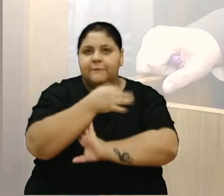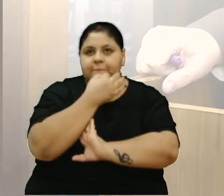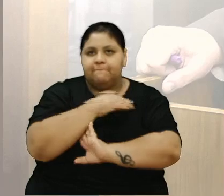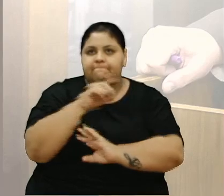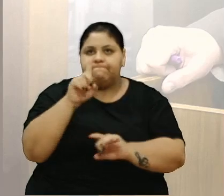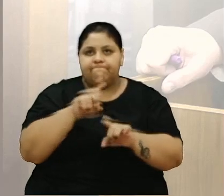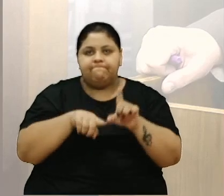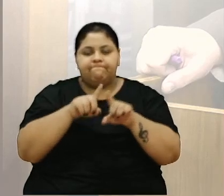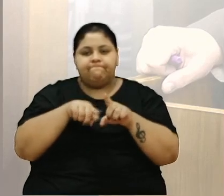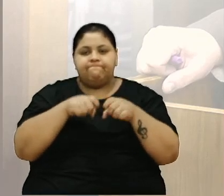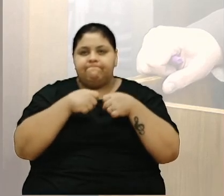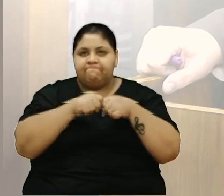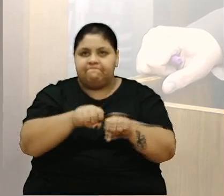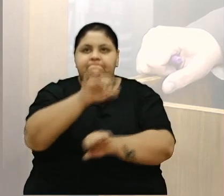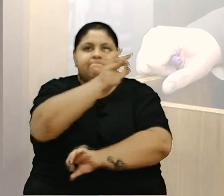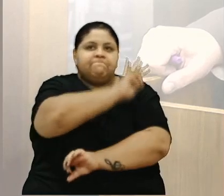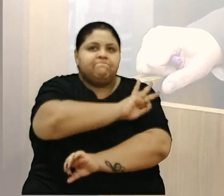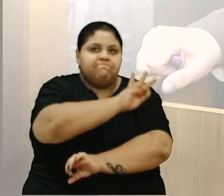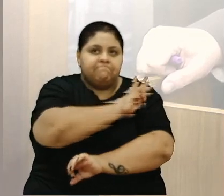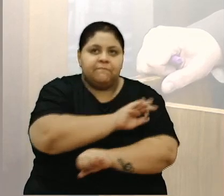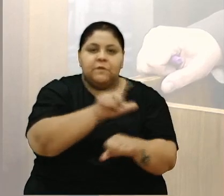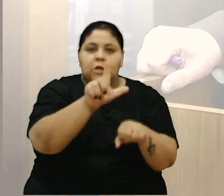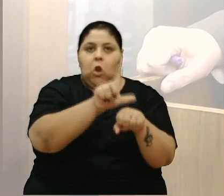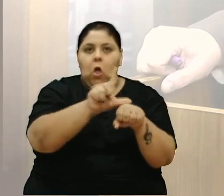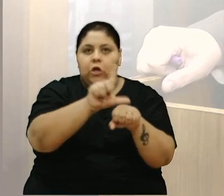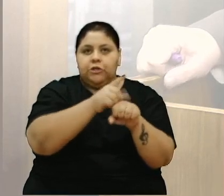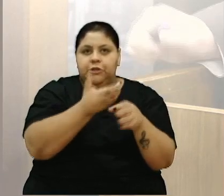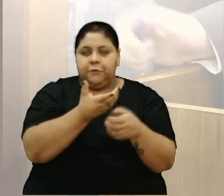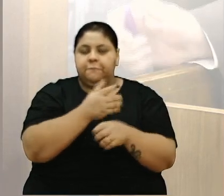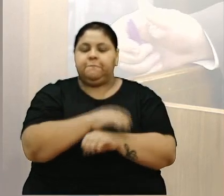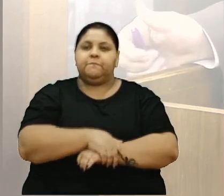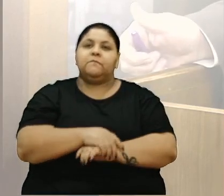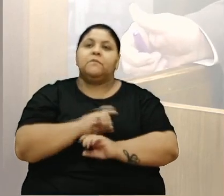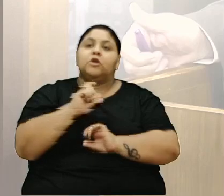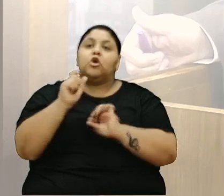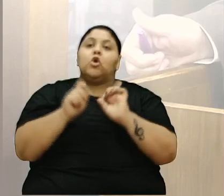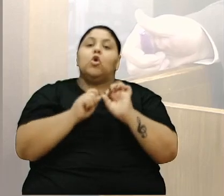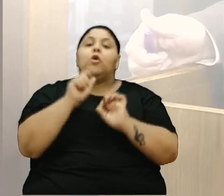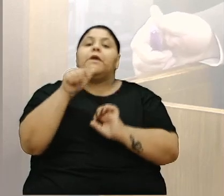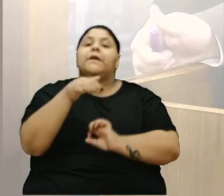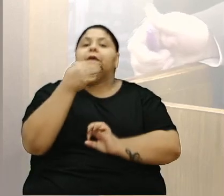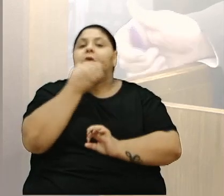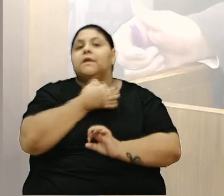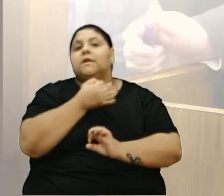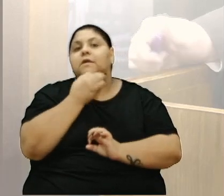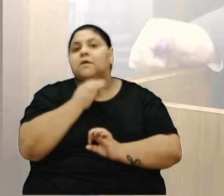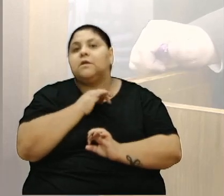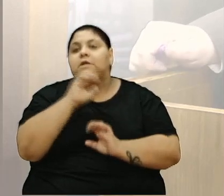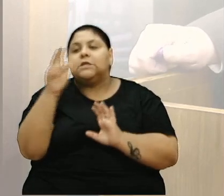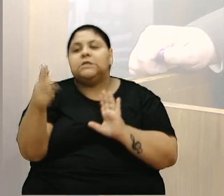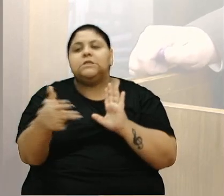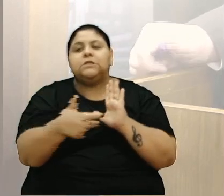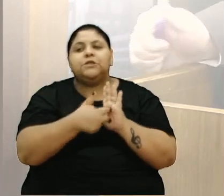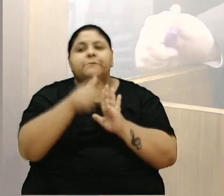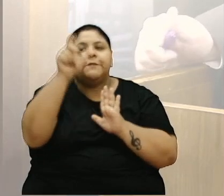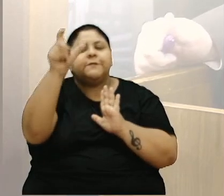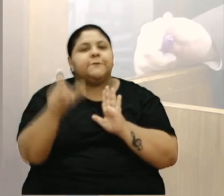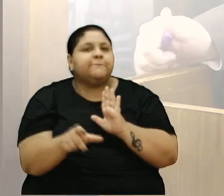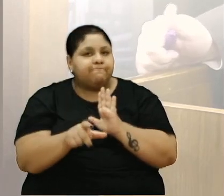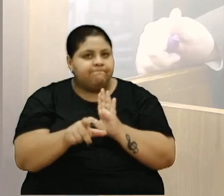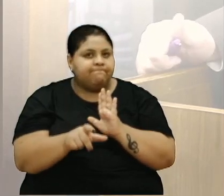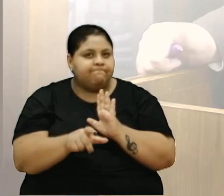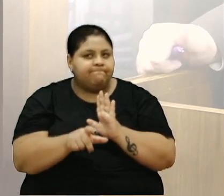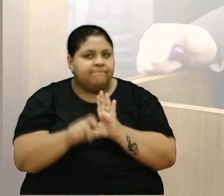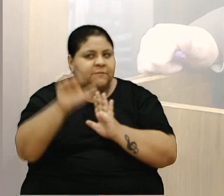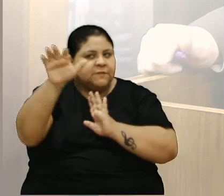mercados, nas farmácias, no comércio. O que tem em Caxias do Sul que atrai tanto? Que puxa